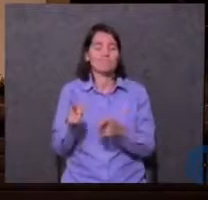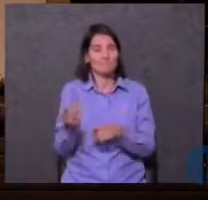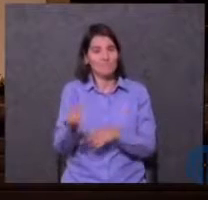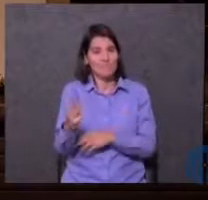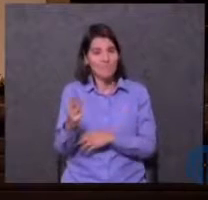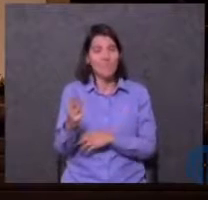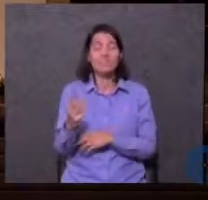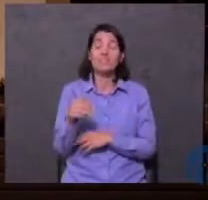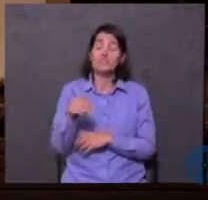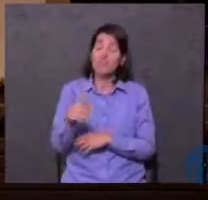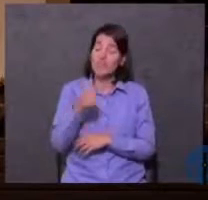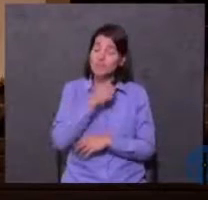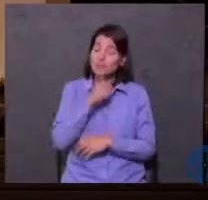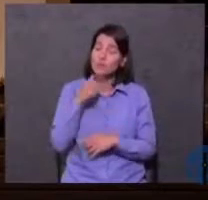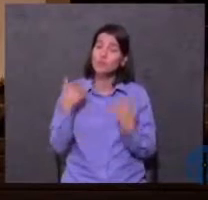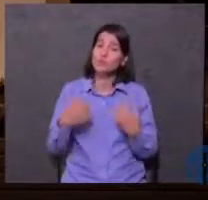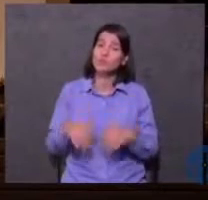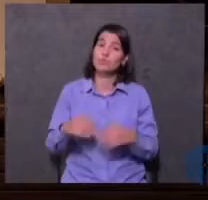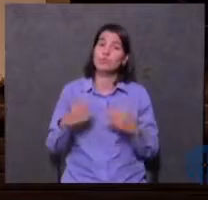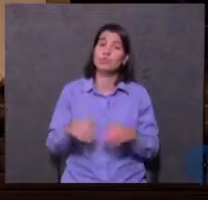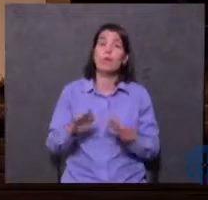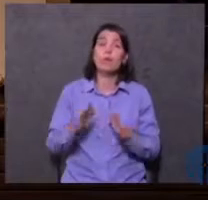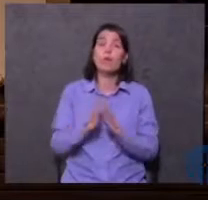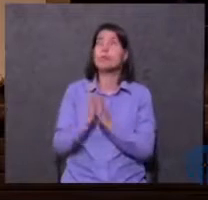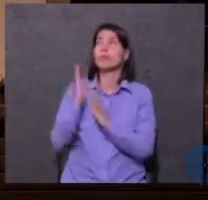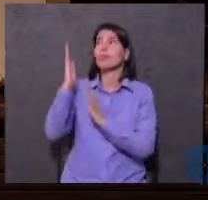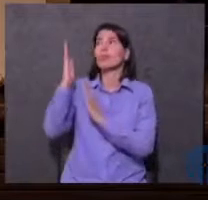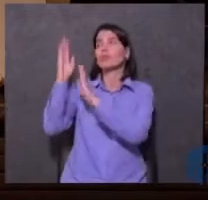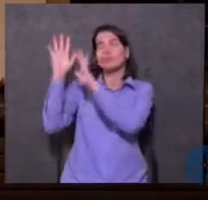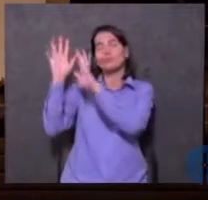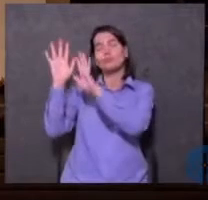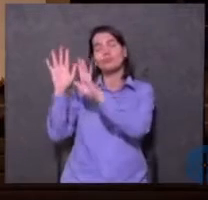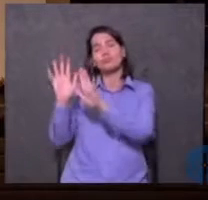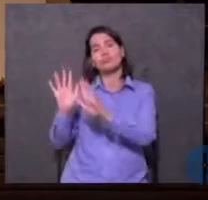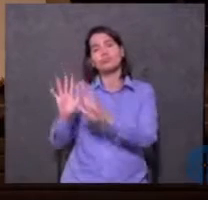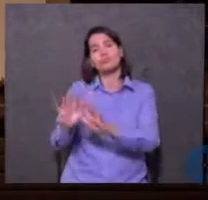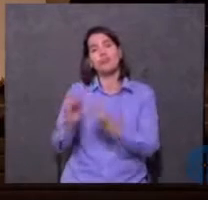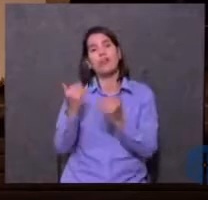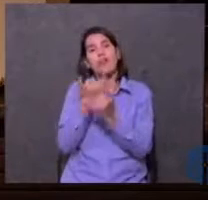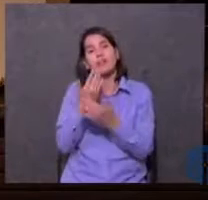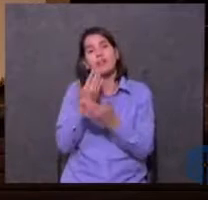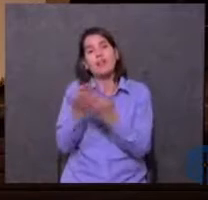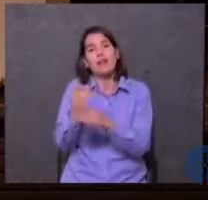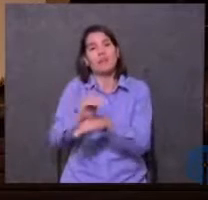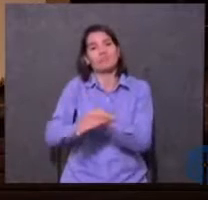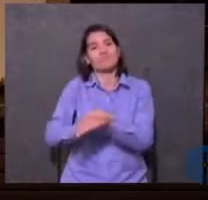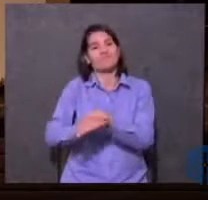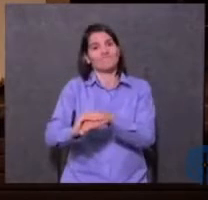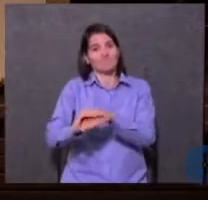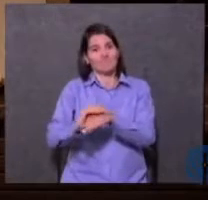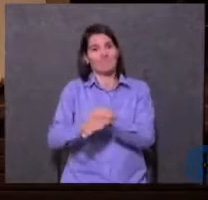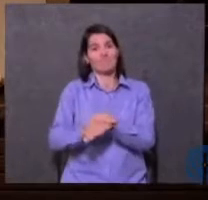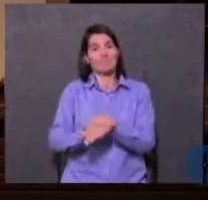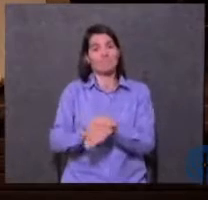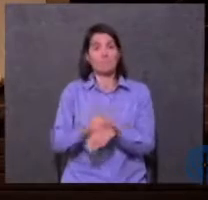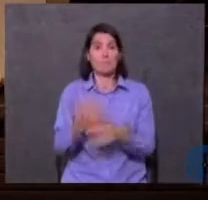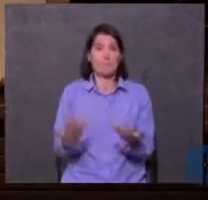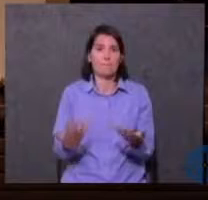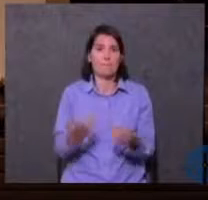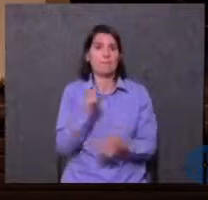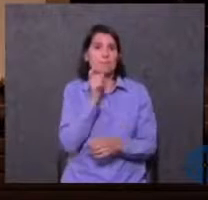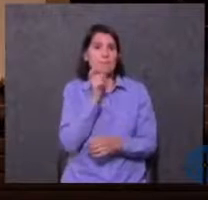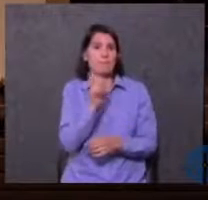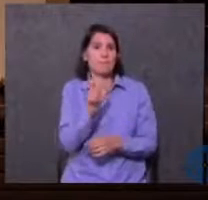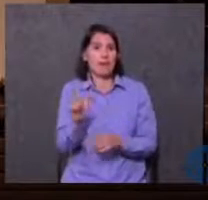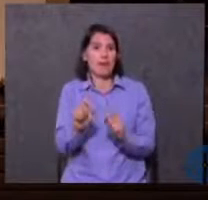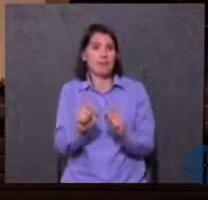mas a graça de Deus será o vosso conforto." Foi ao pronunciar estas últimas palabras